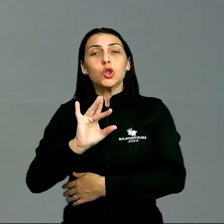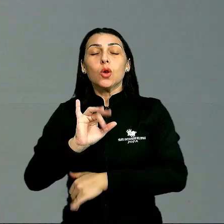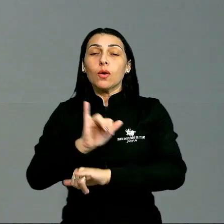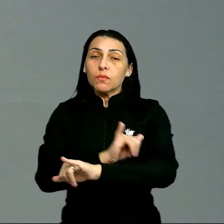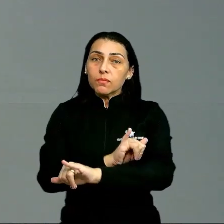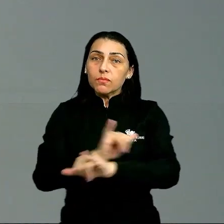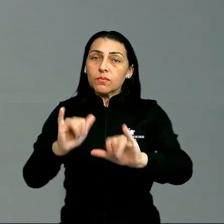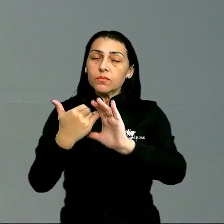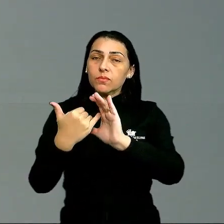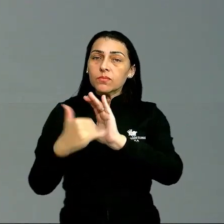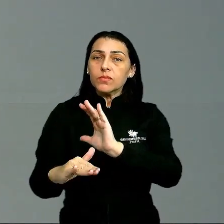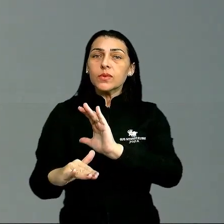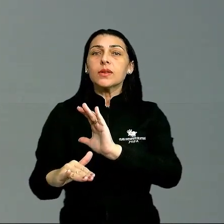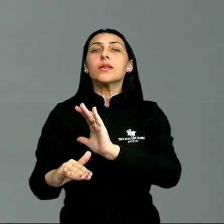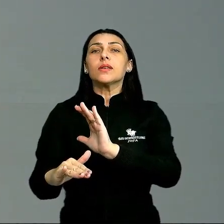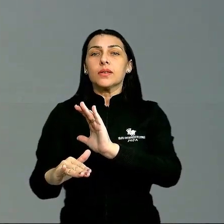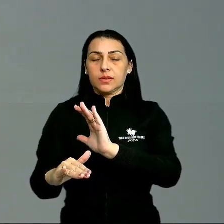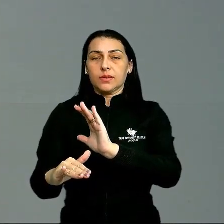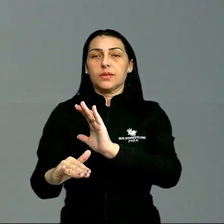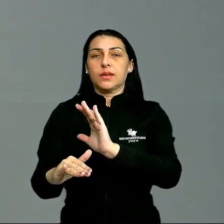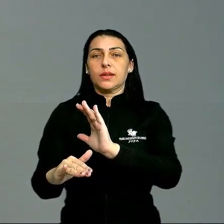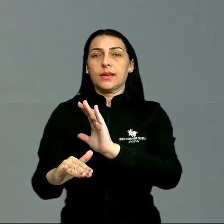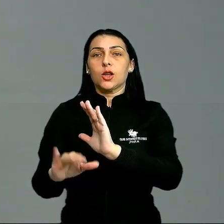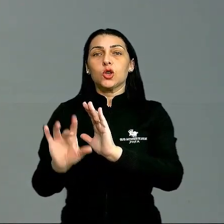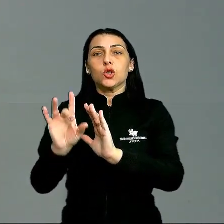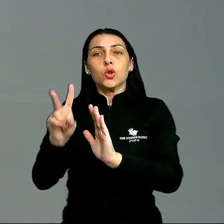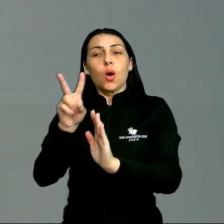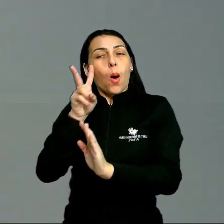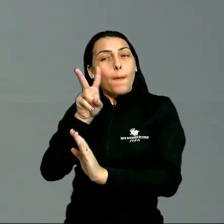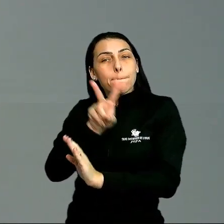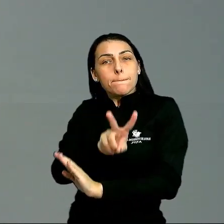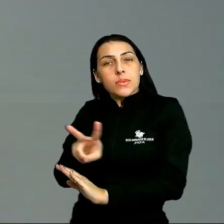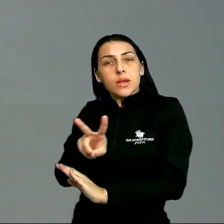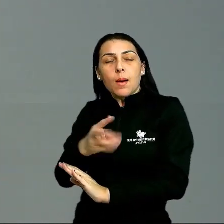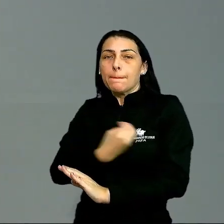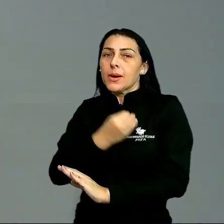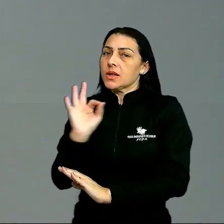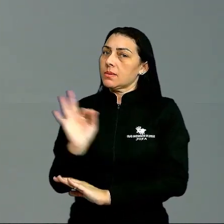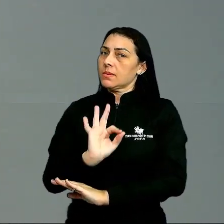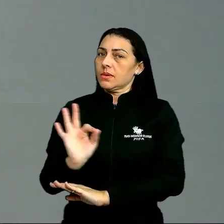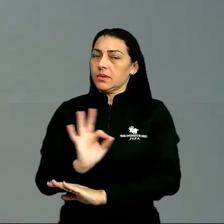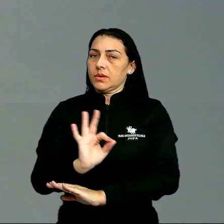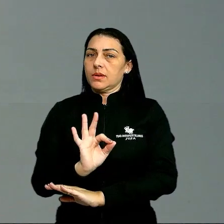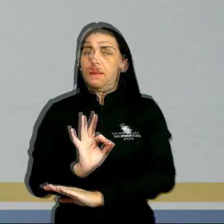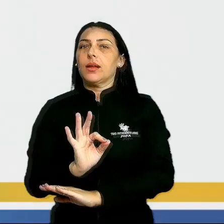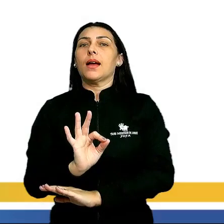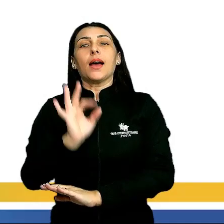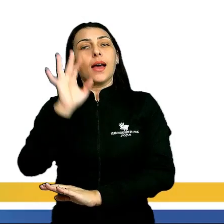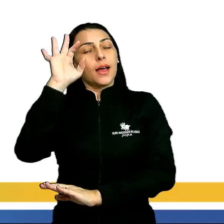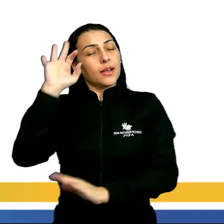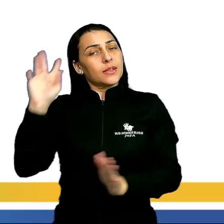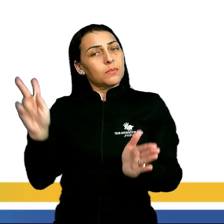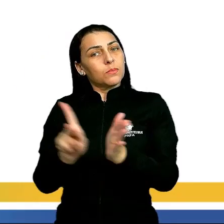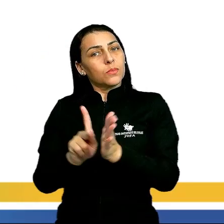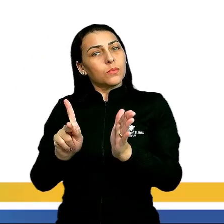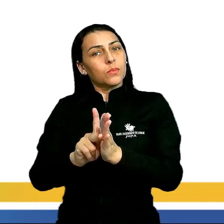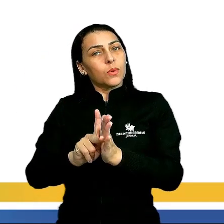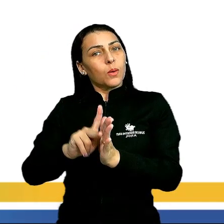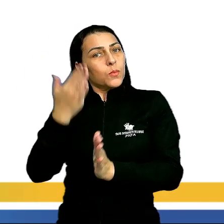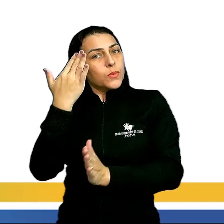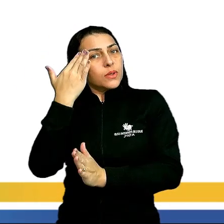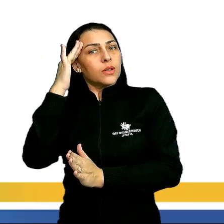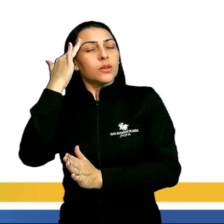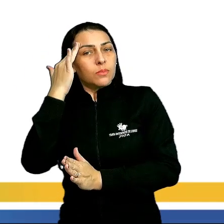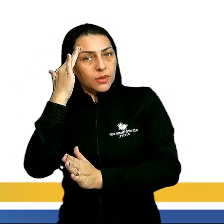a mensagem de forma impessoal. E aí, o leitor ele vai ter as suas próprias conclusões. E aí eu